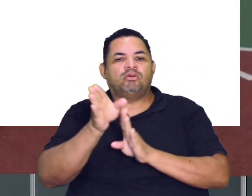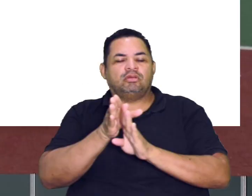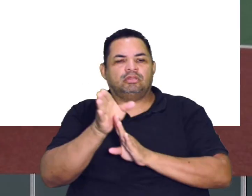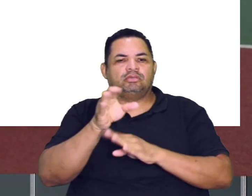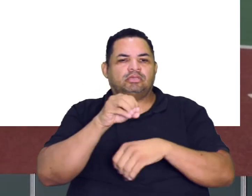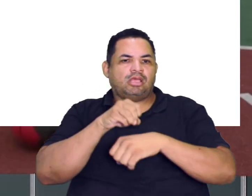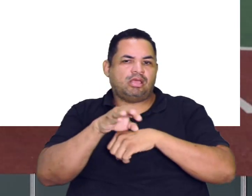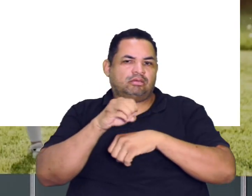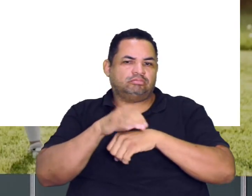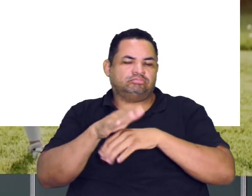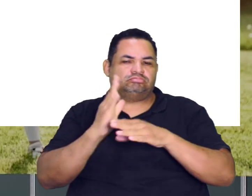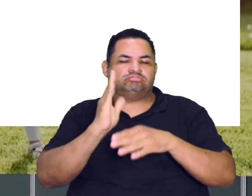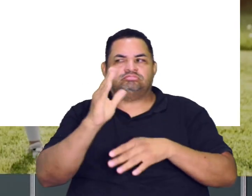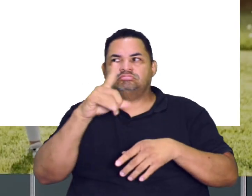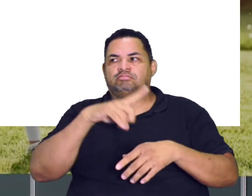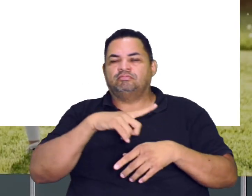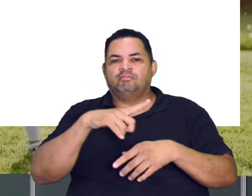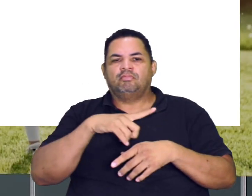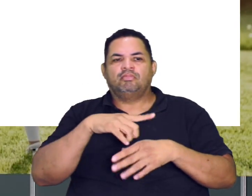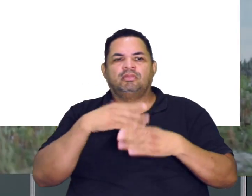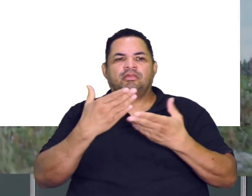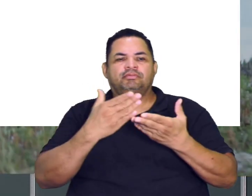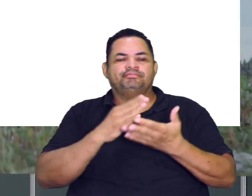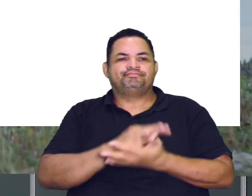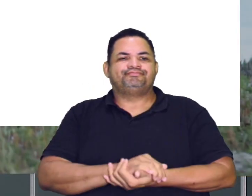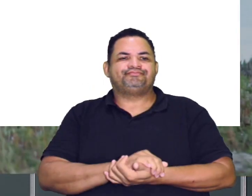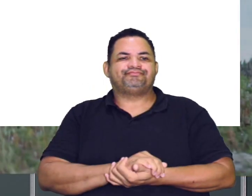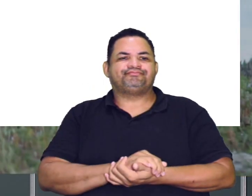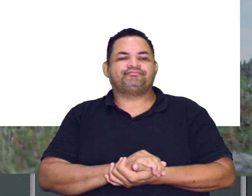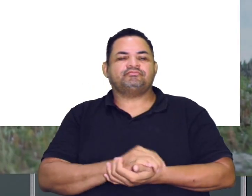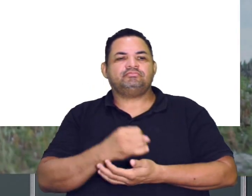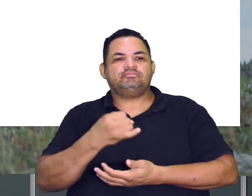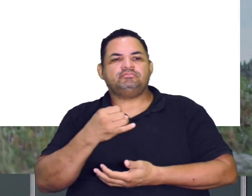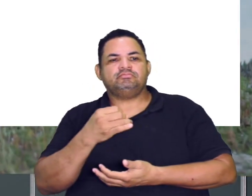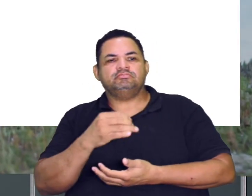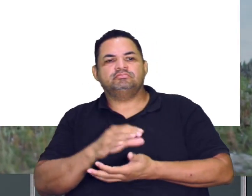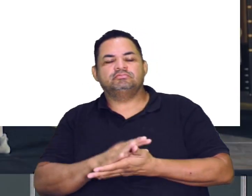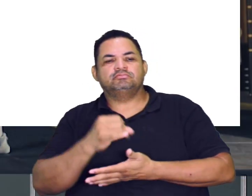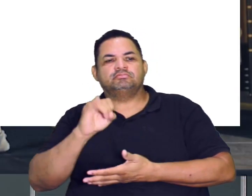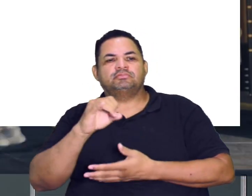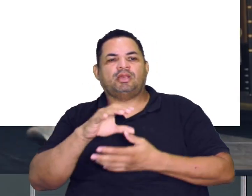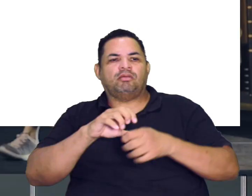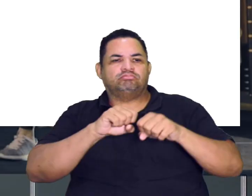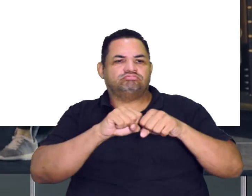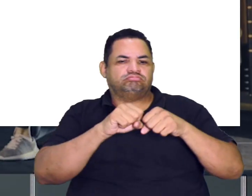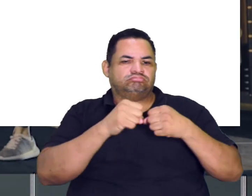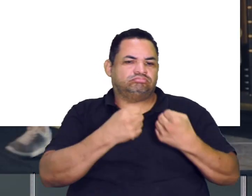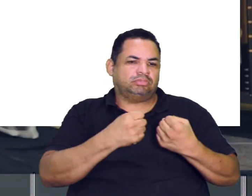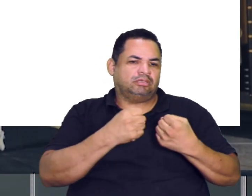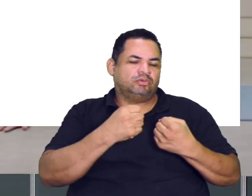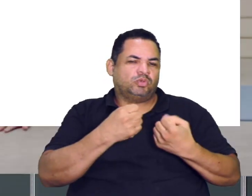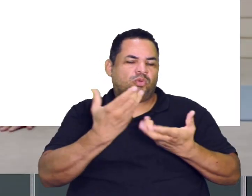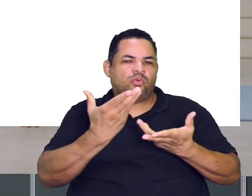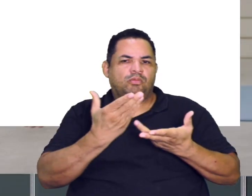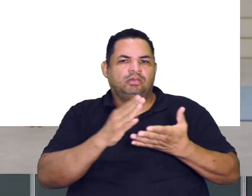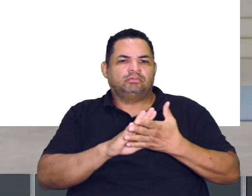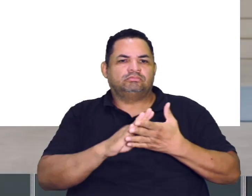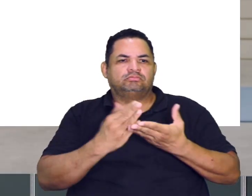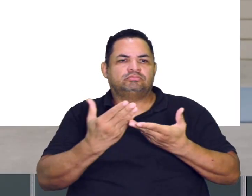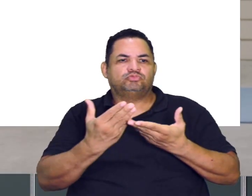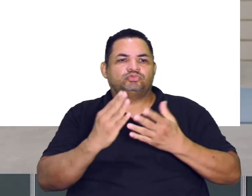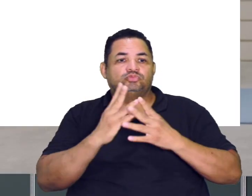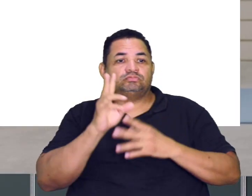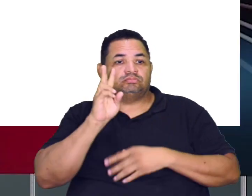esses exercícios. Se eu já tenho ou se eu não tenho algum desvio, se eu tenho uma fratura, se eu tenho uma lesão, tudo isso vai